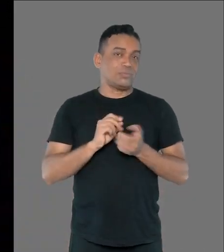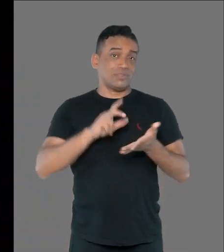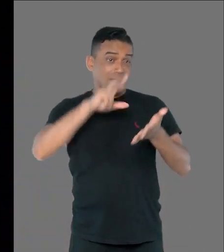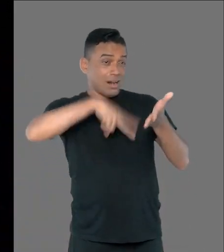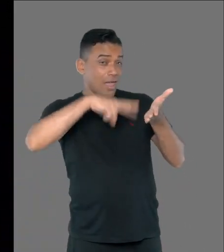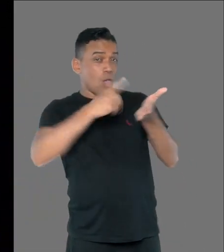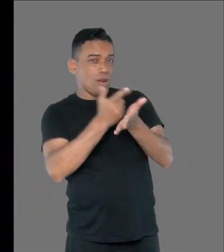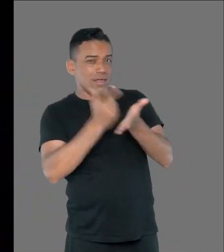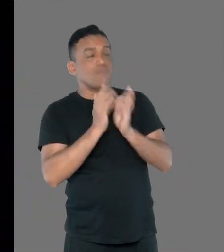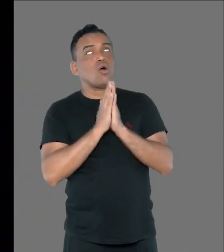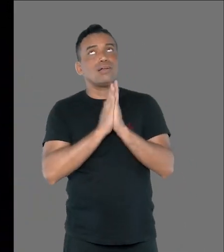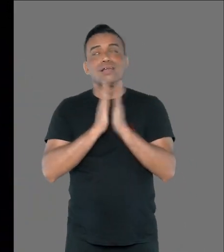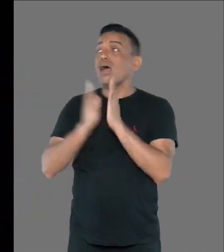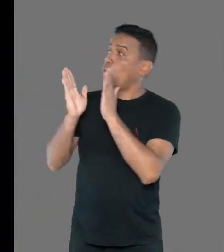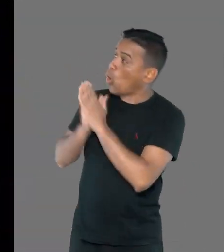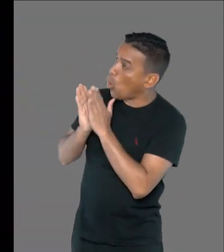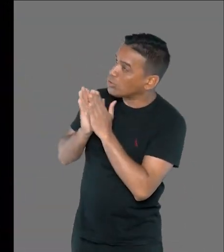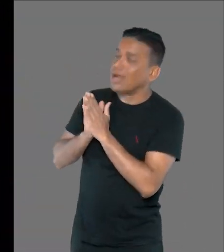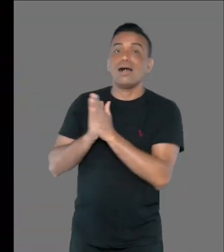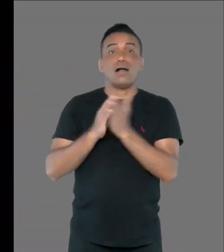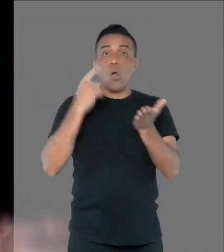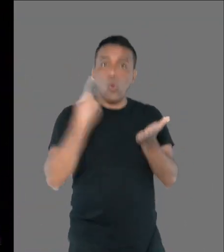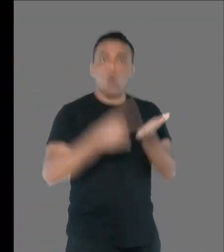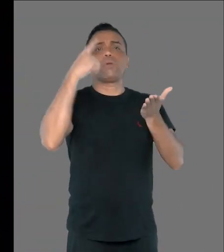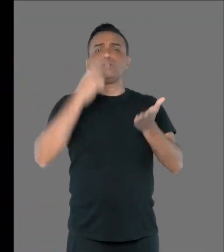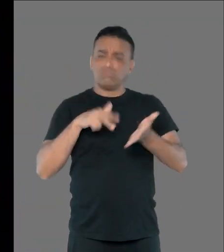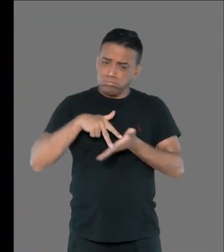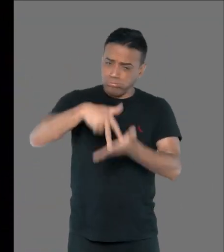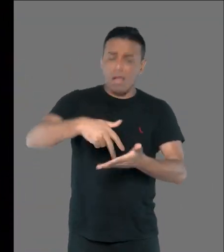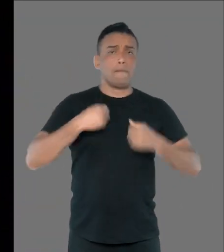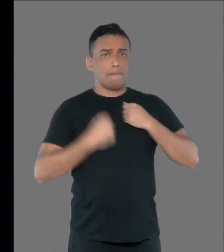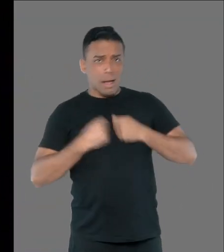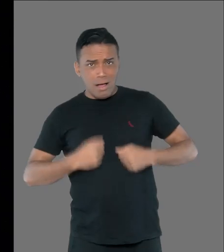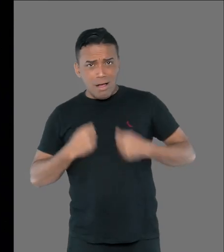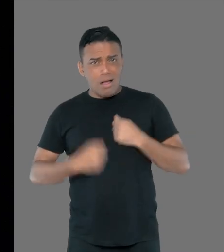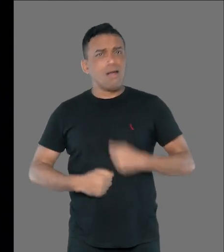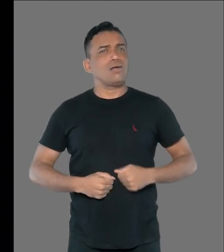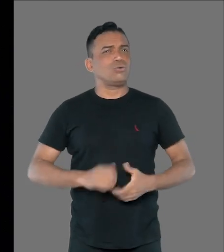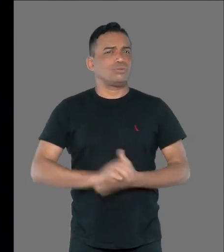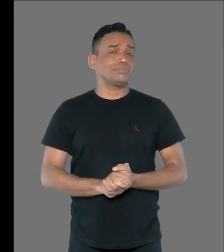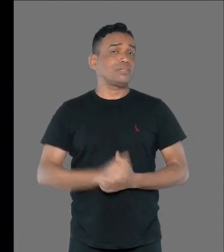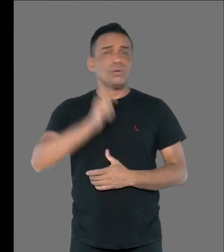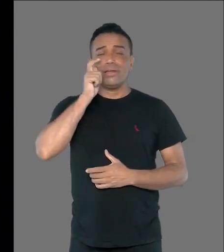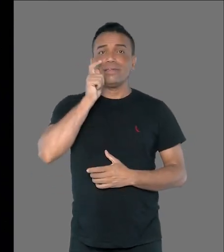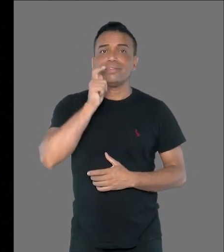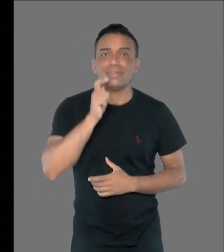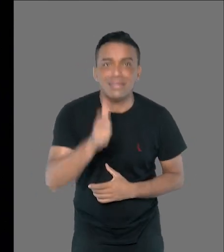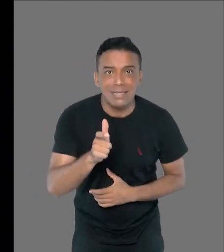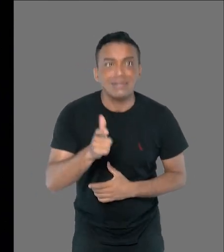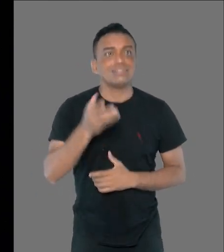livro de oração, rezaram, cumpriram o seu papel, tomaram um banho. Enfim, é interessante